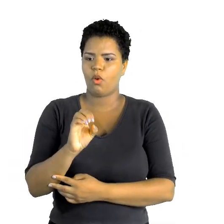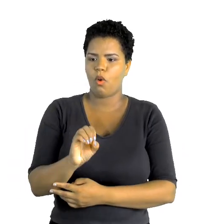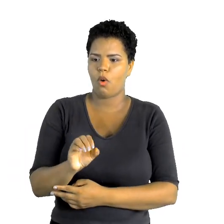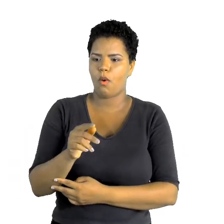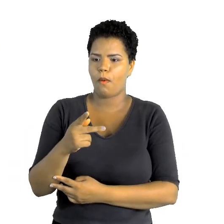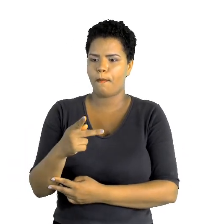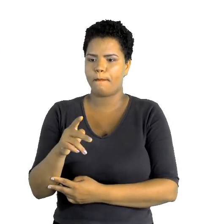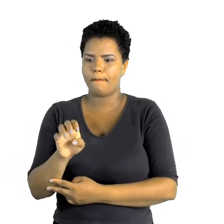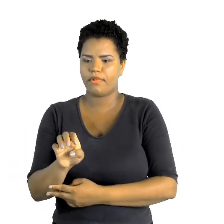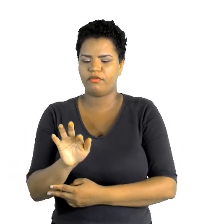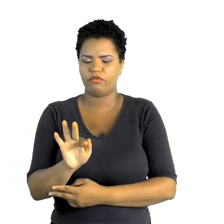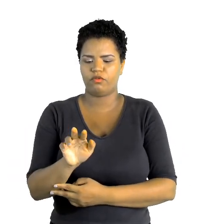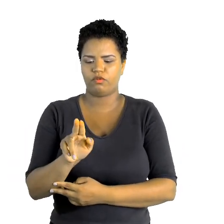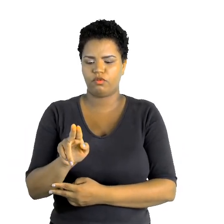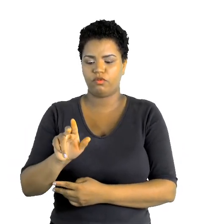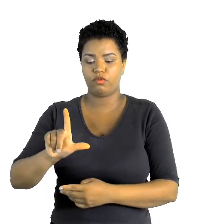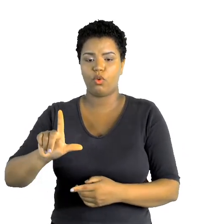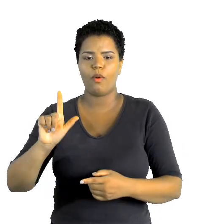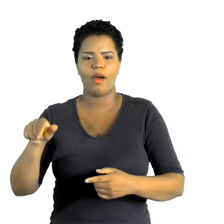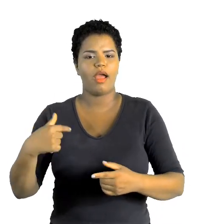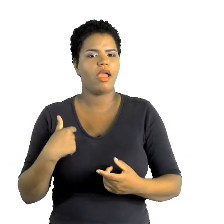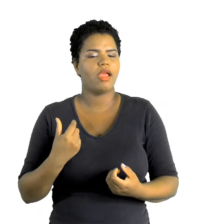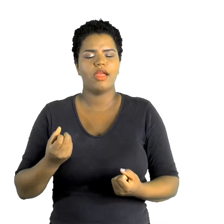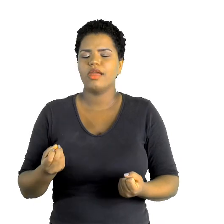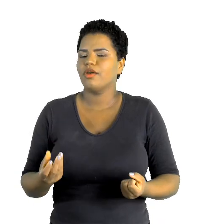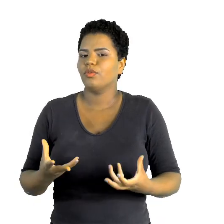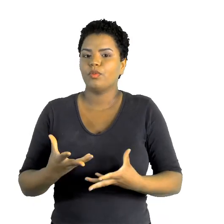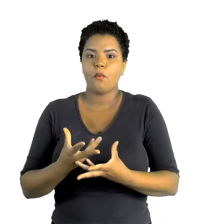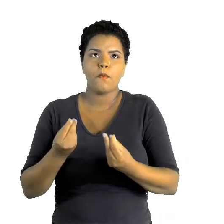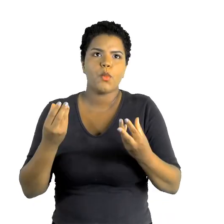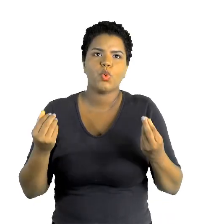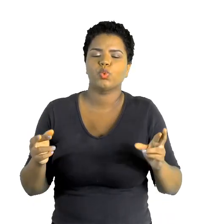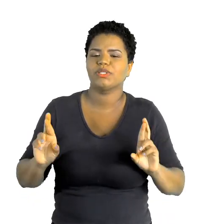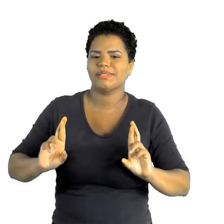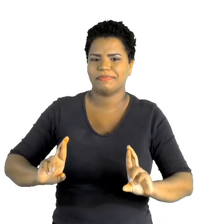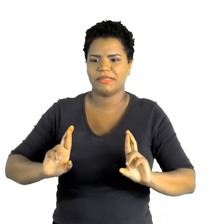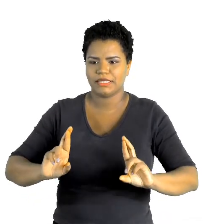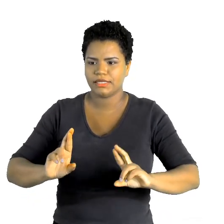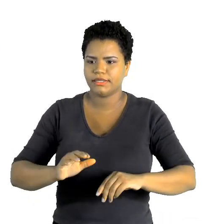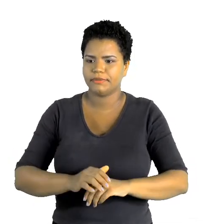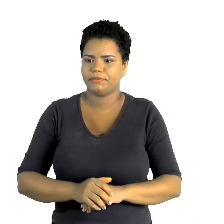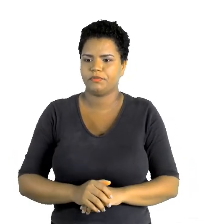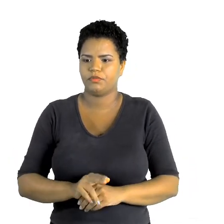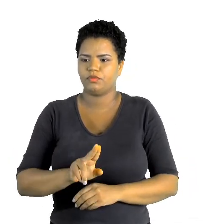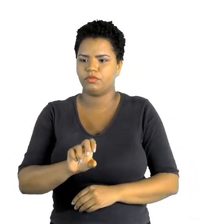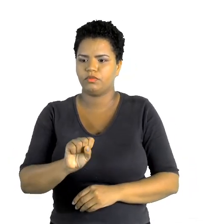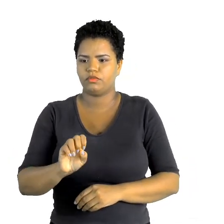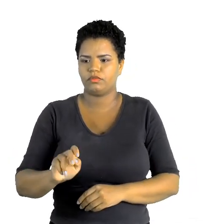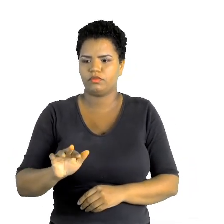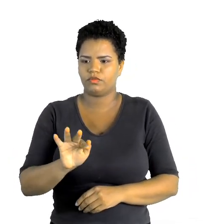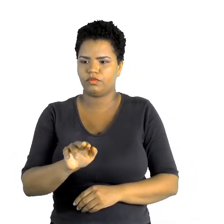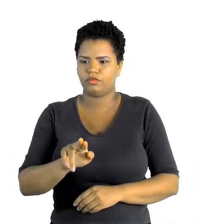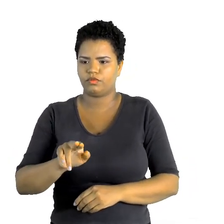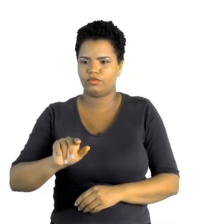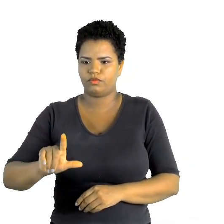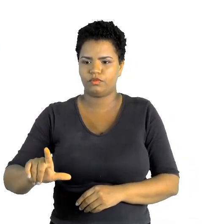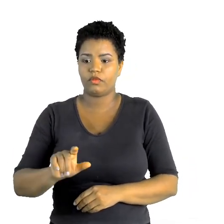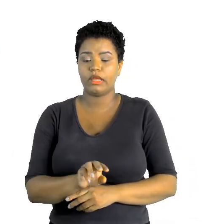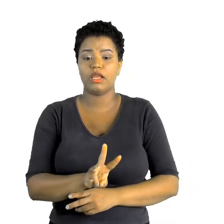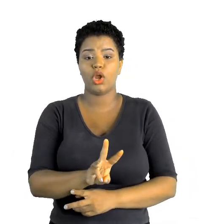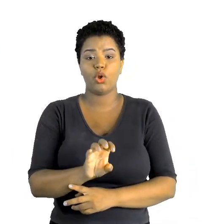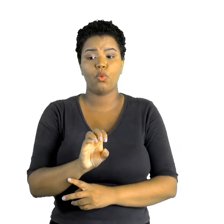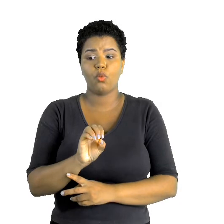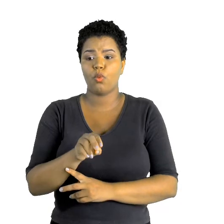cheio de esperança, ok, guys? E useful e wonderful. O wonderful, portanto, nós temos